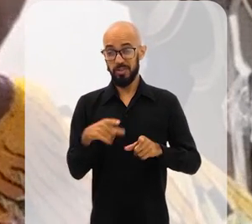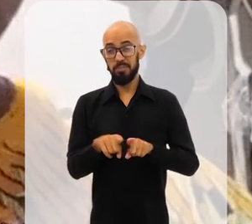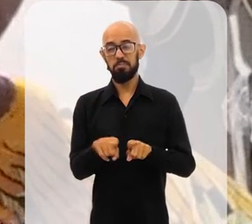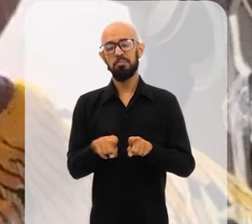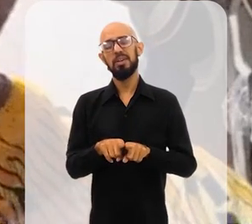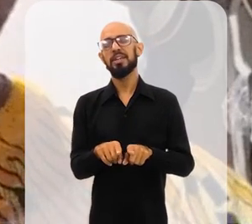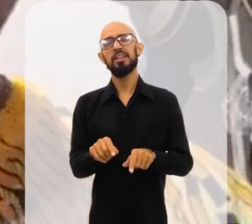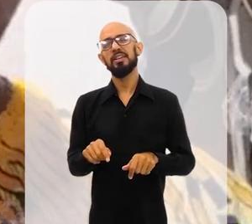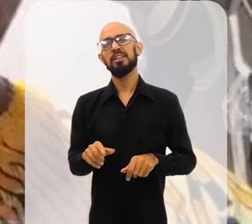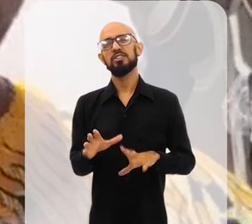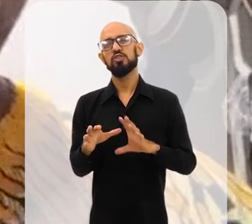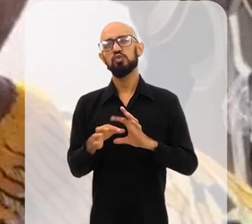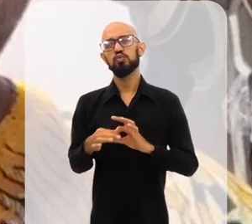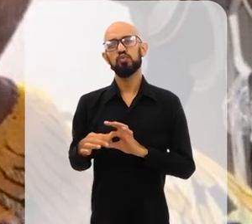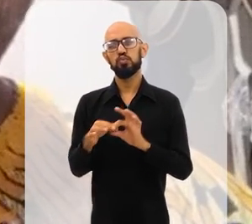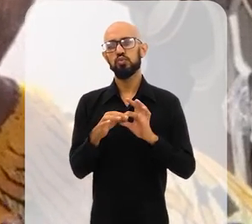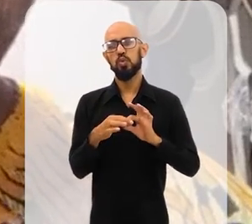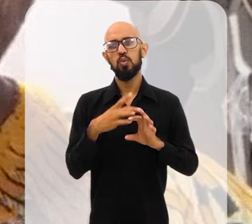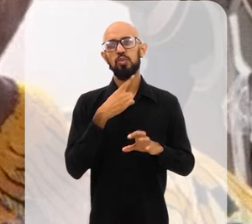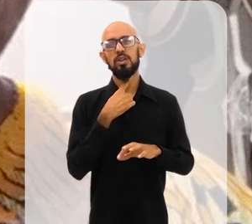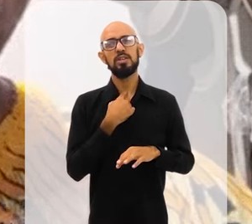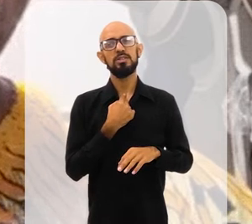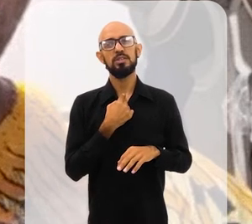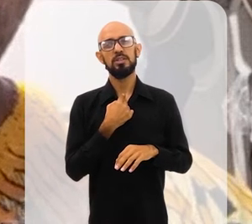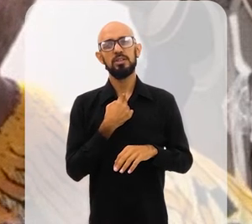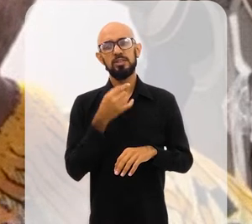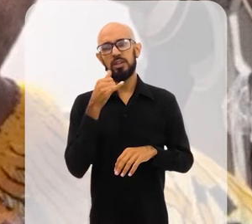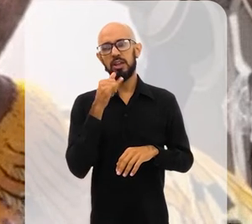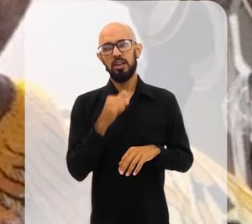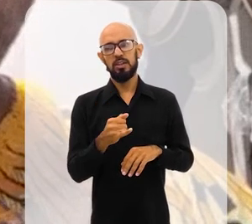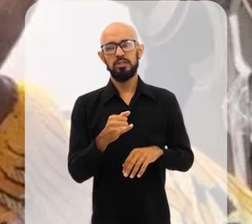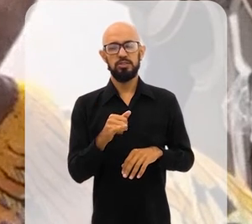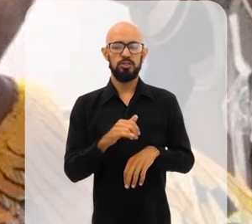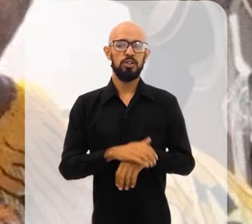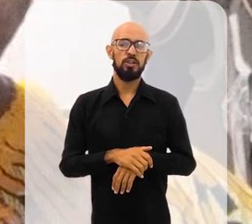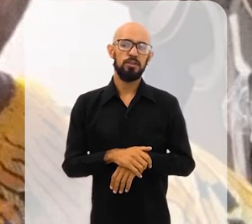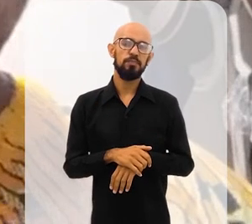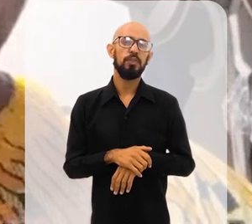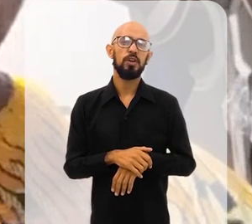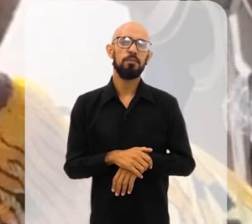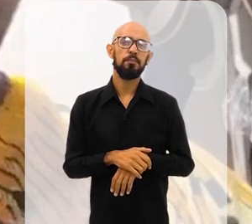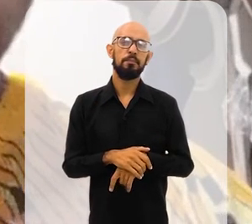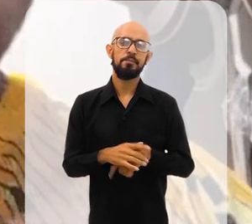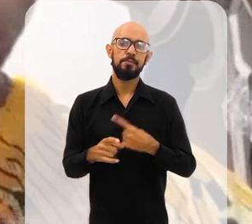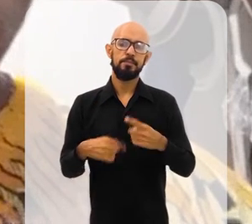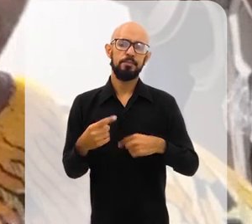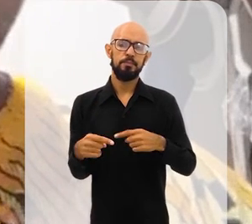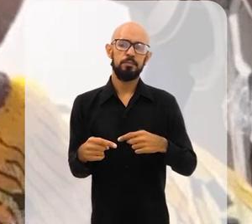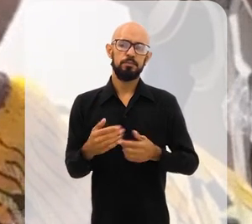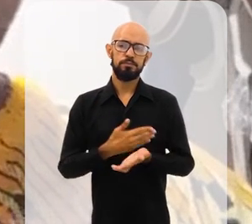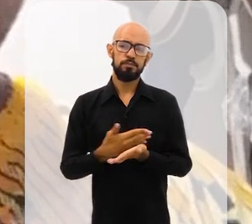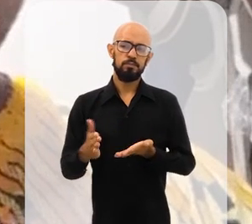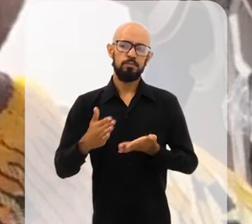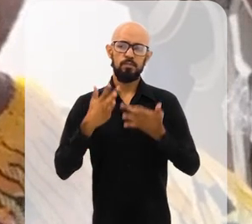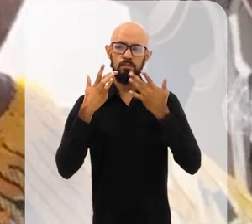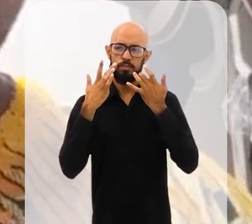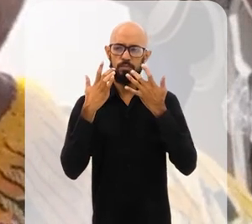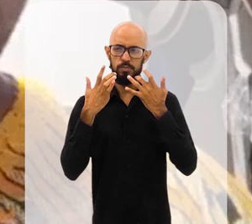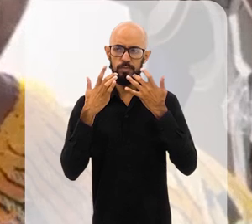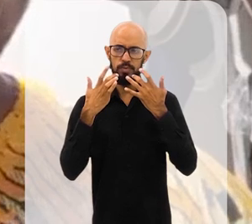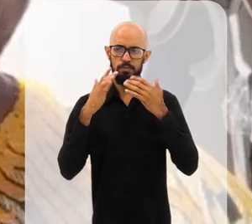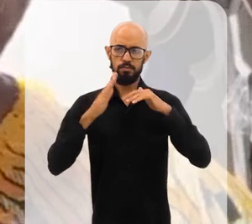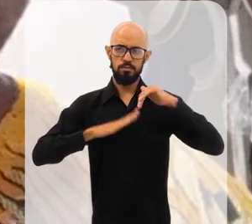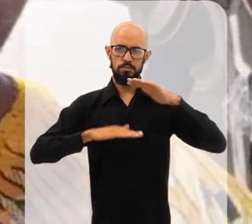gente acaba juntando aí os desejos com a energia juvenil. E logo depois que comecei a fazer